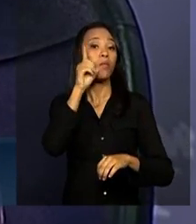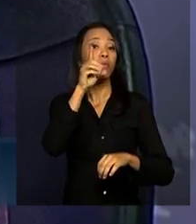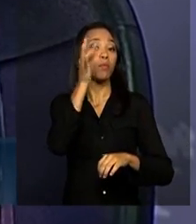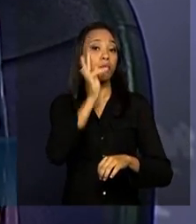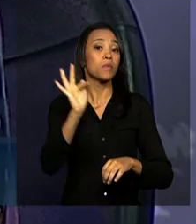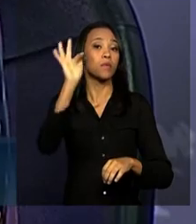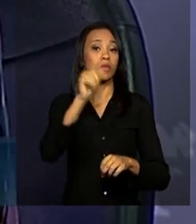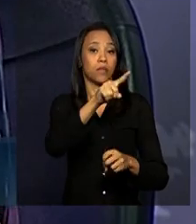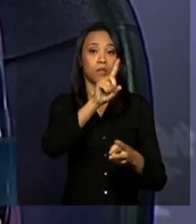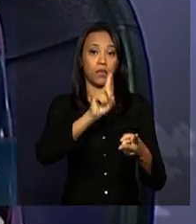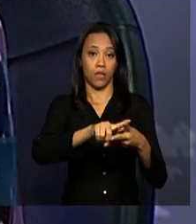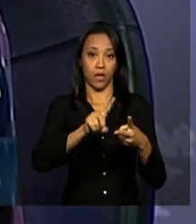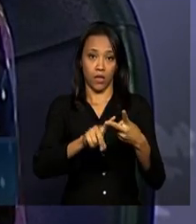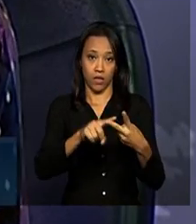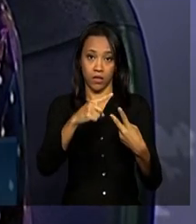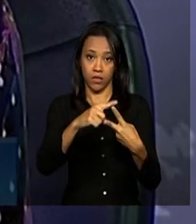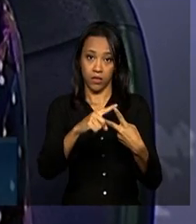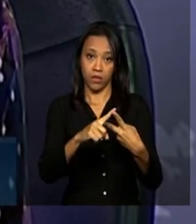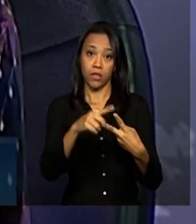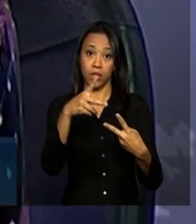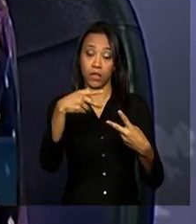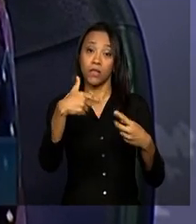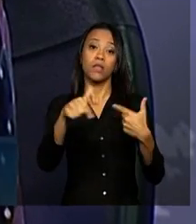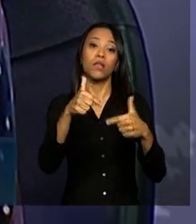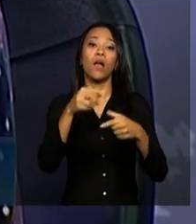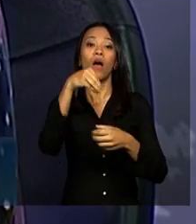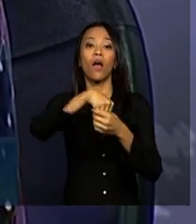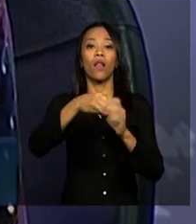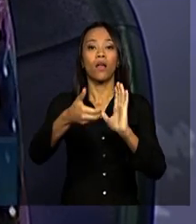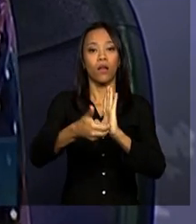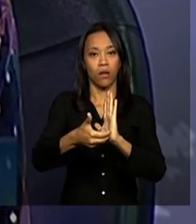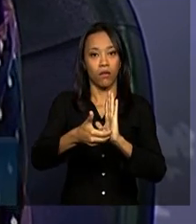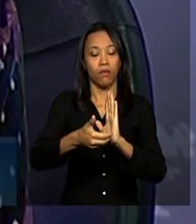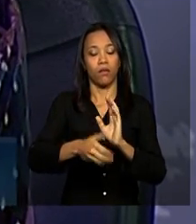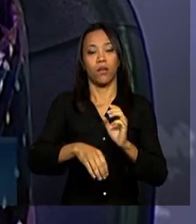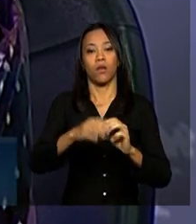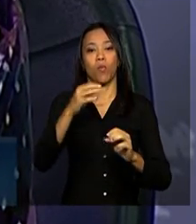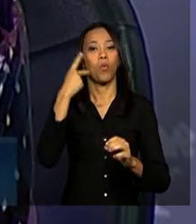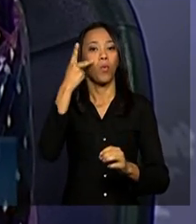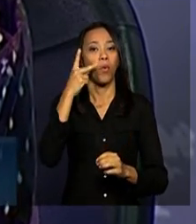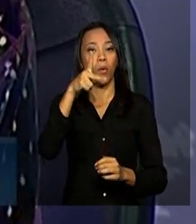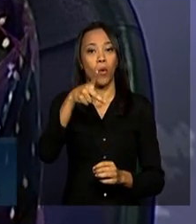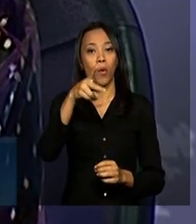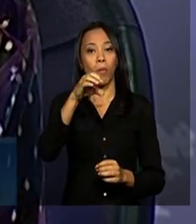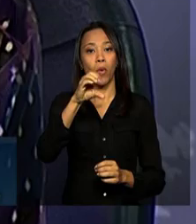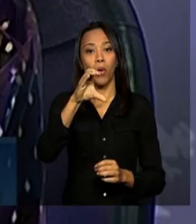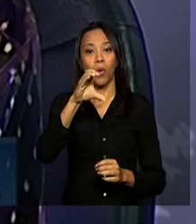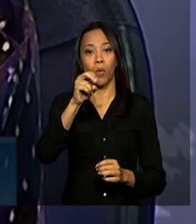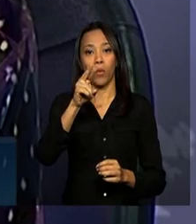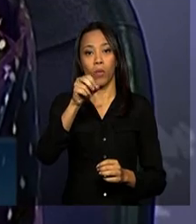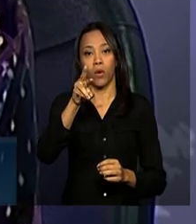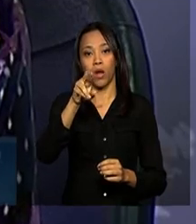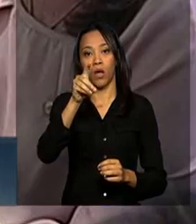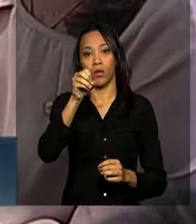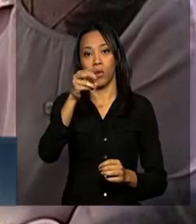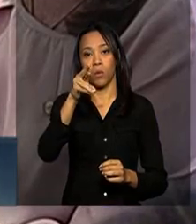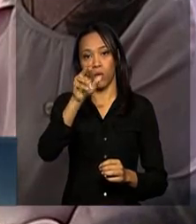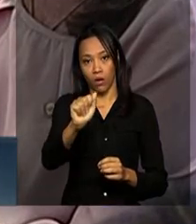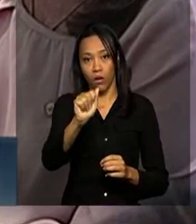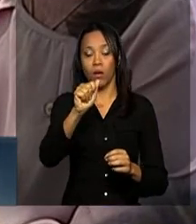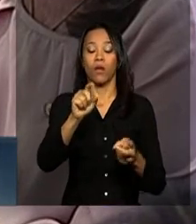Barbalho, procuradora da Mulher na Câmara, a deputada que